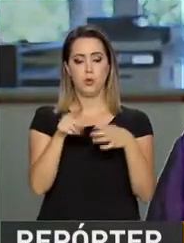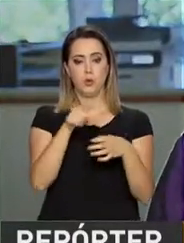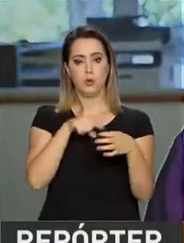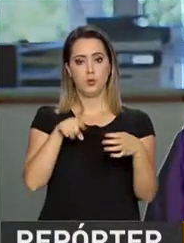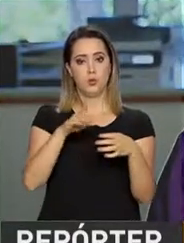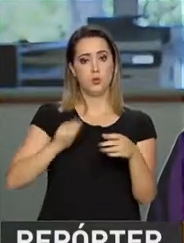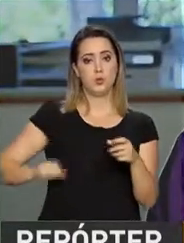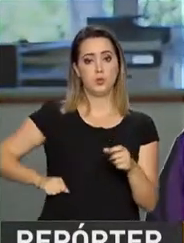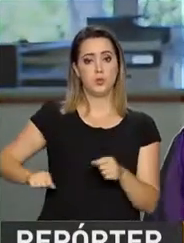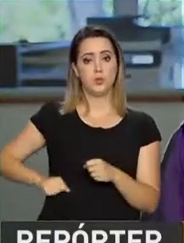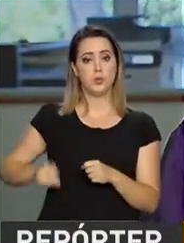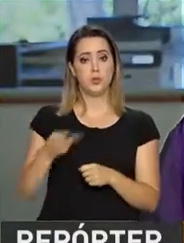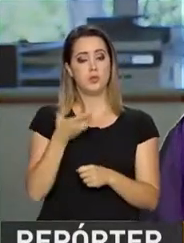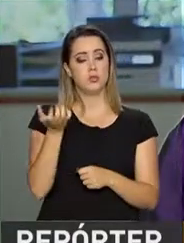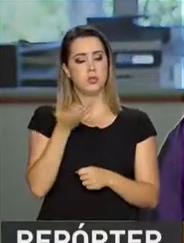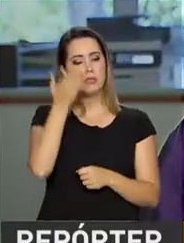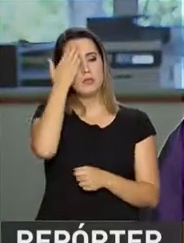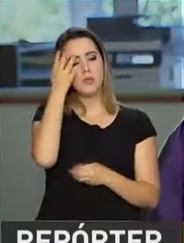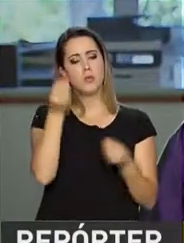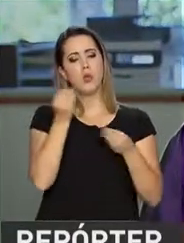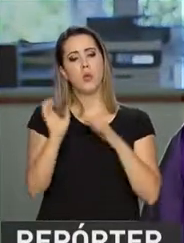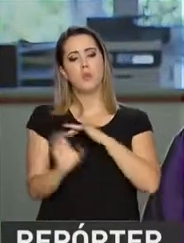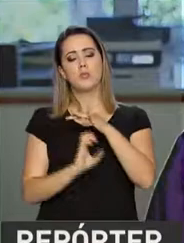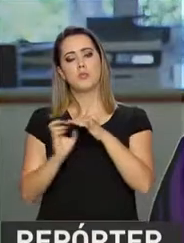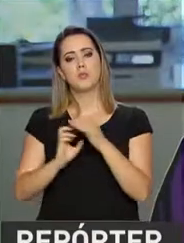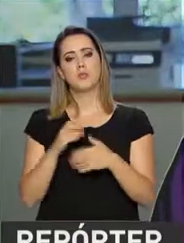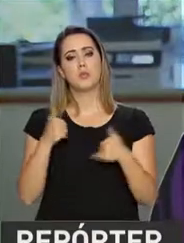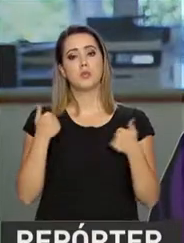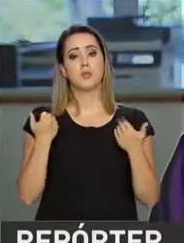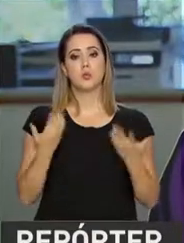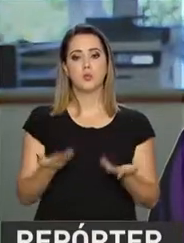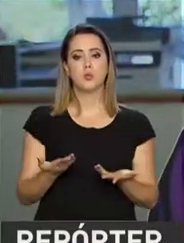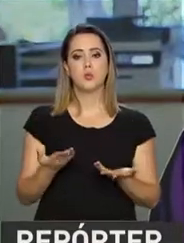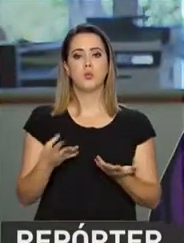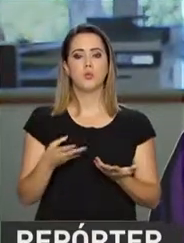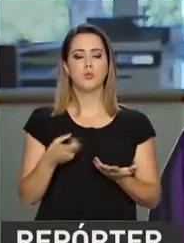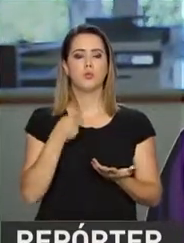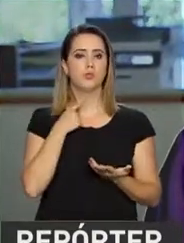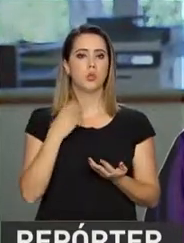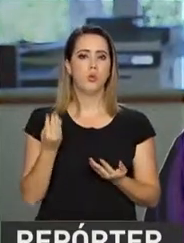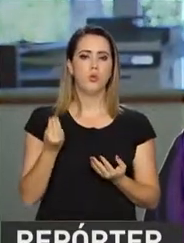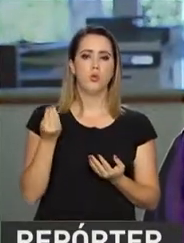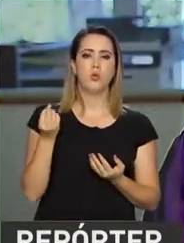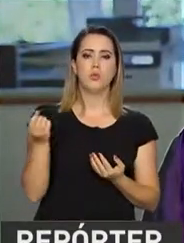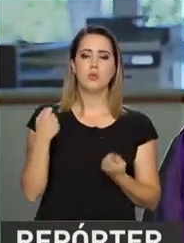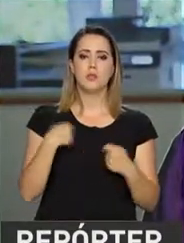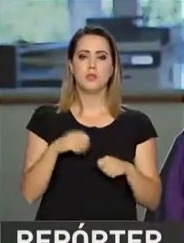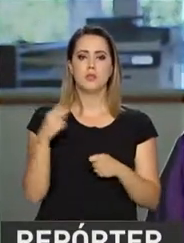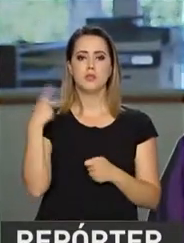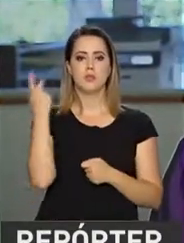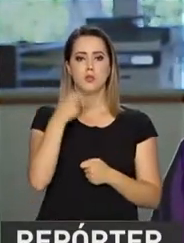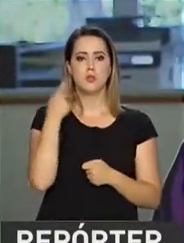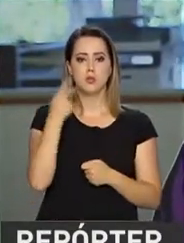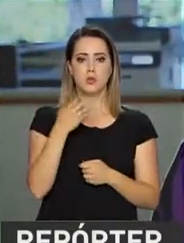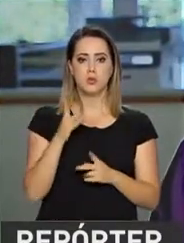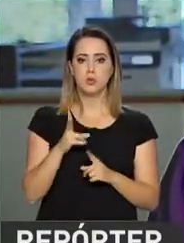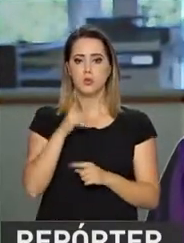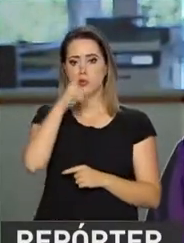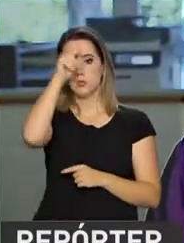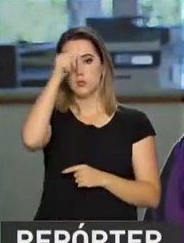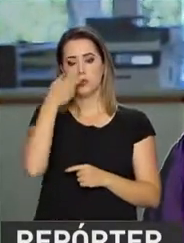Itamaraty. O governo quer ouvir os empresários com a intenção de implementar políticas públicas para fortalecer